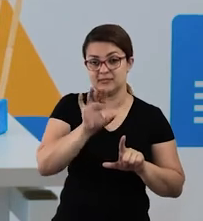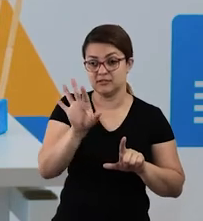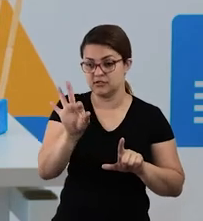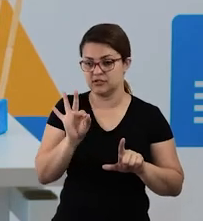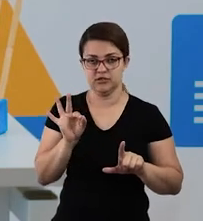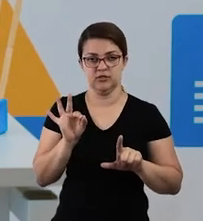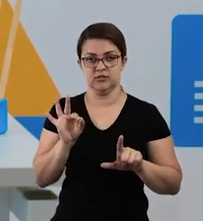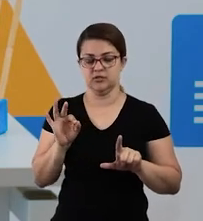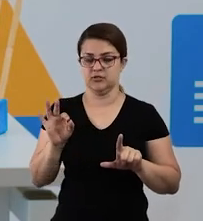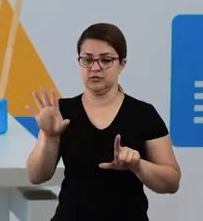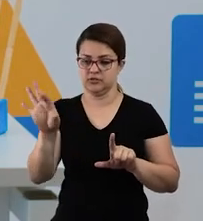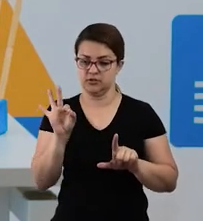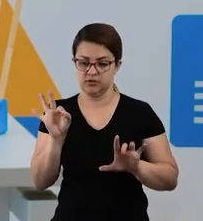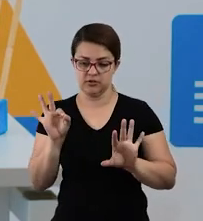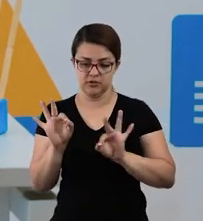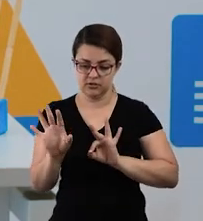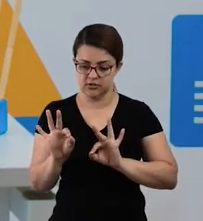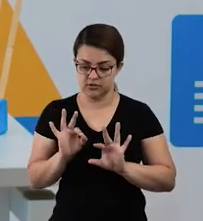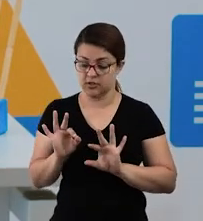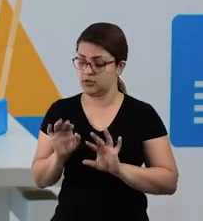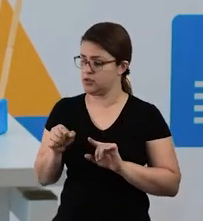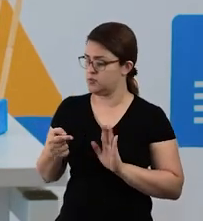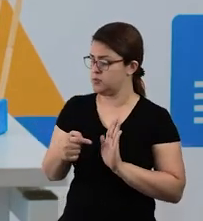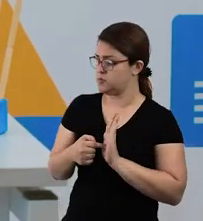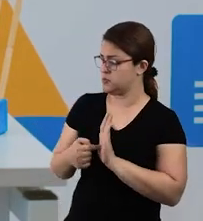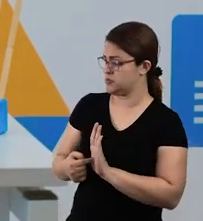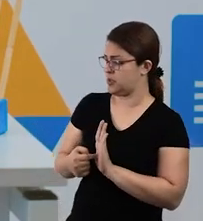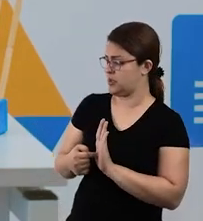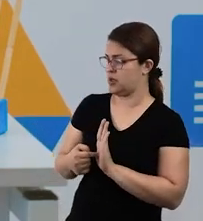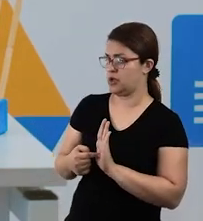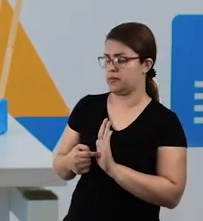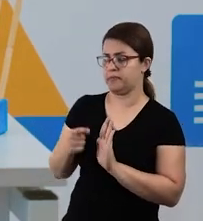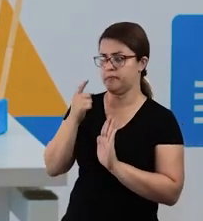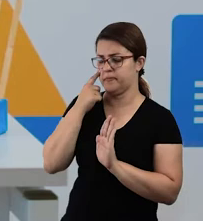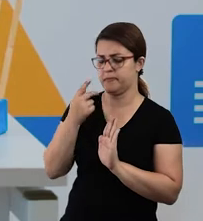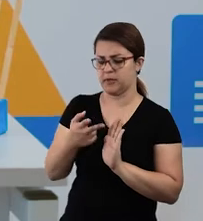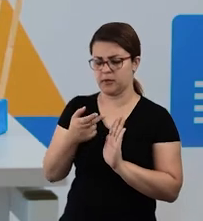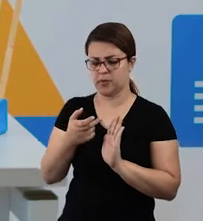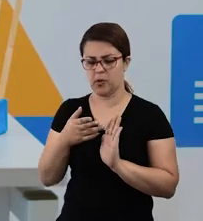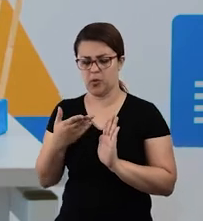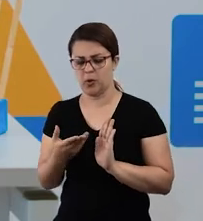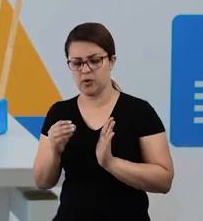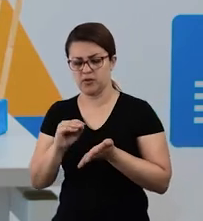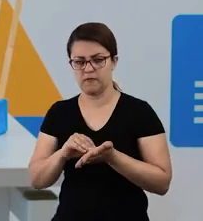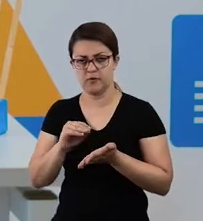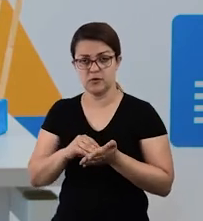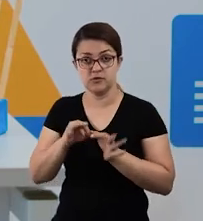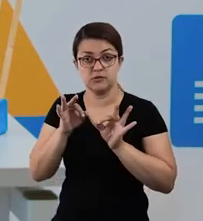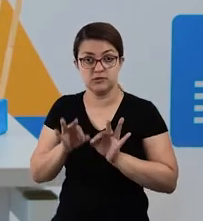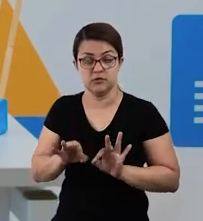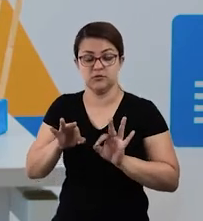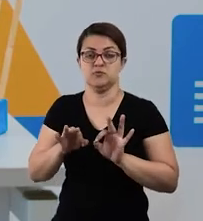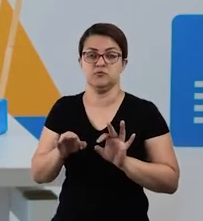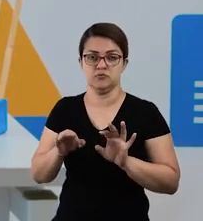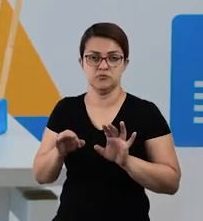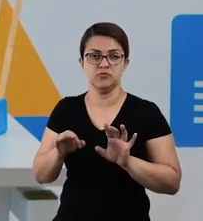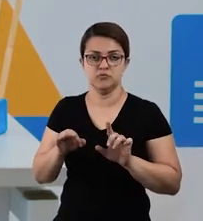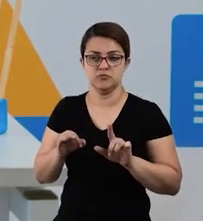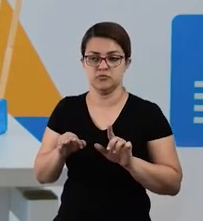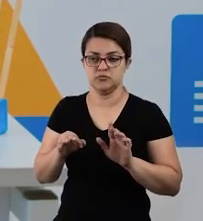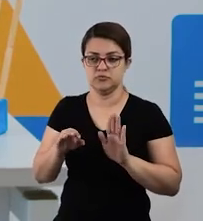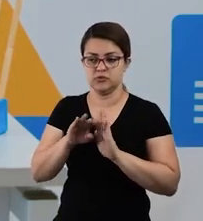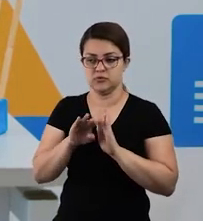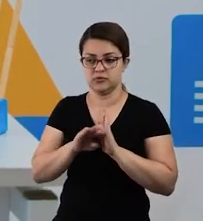vão tirar e depois mostrar para a criança sem essas letrinhas, para ver se elas conseguem colocar a letrinha na ordem